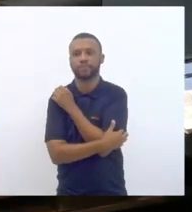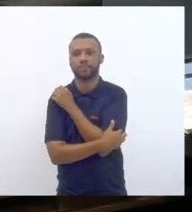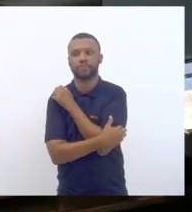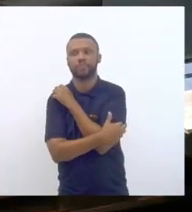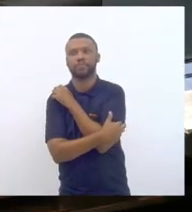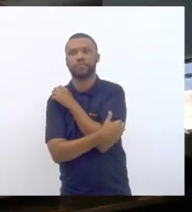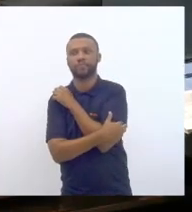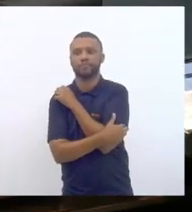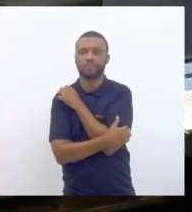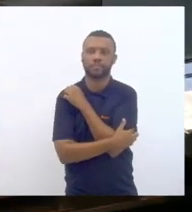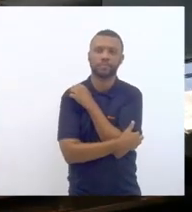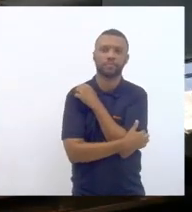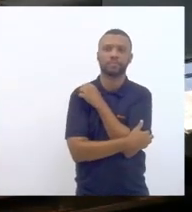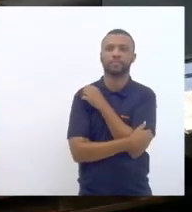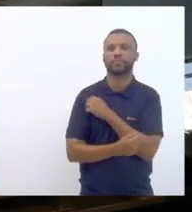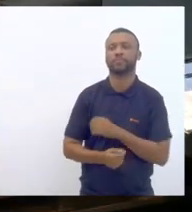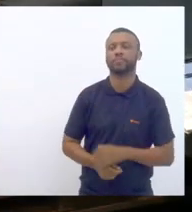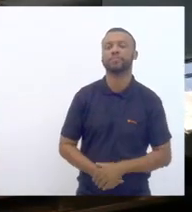Moraes.